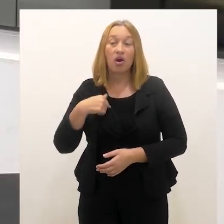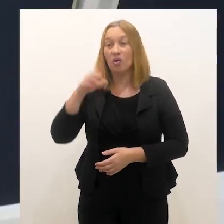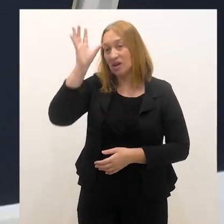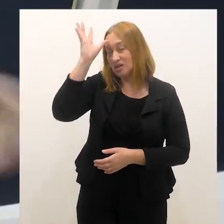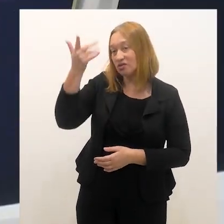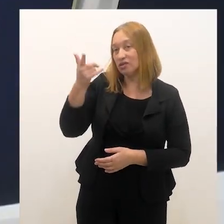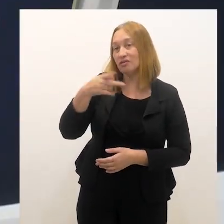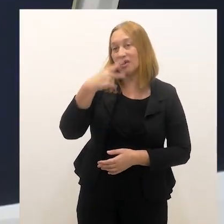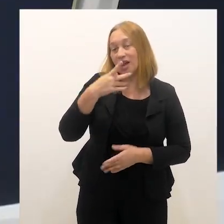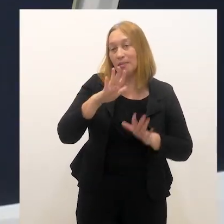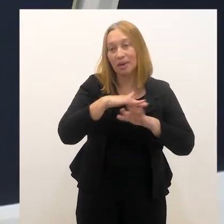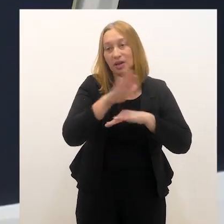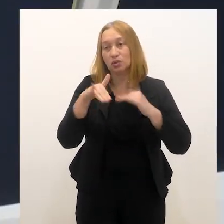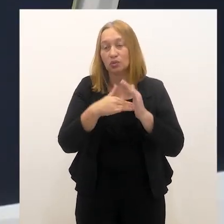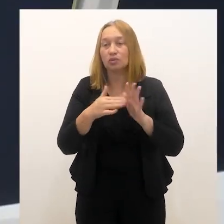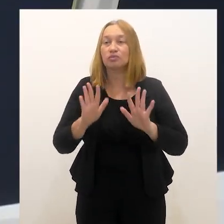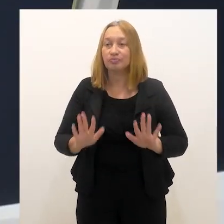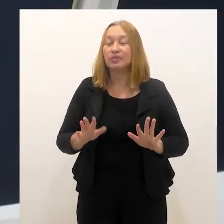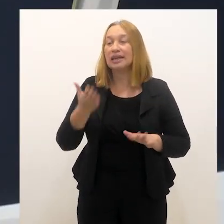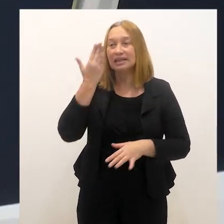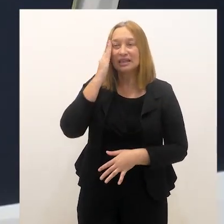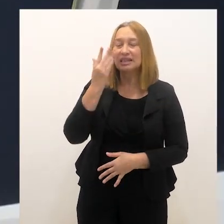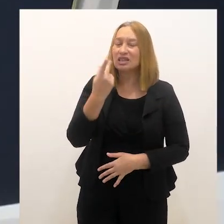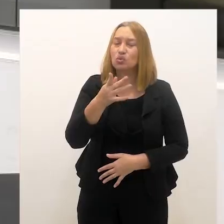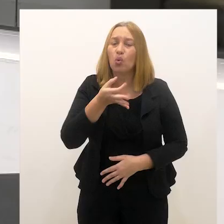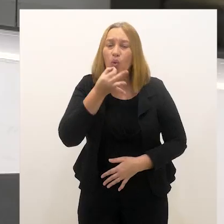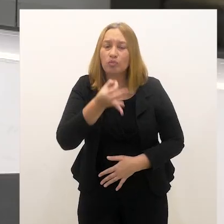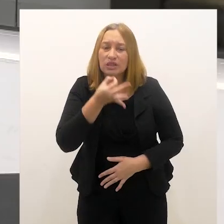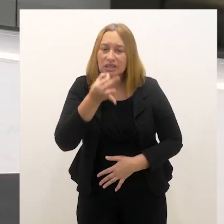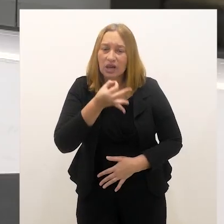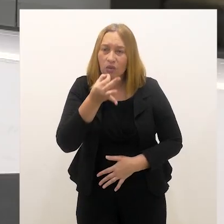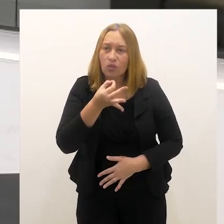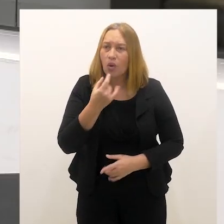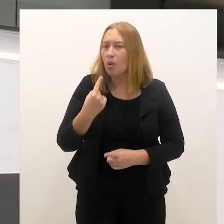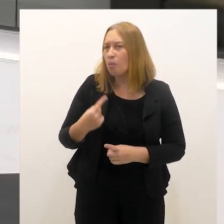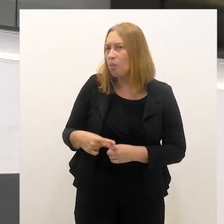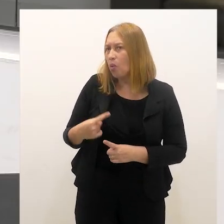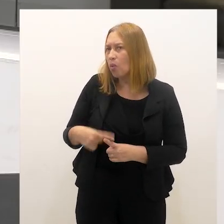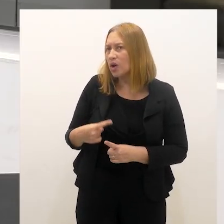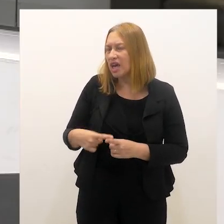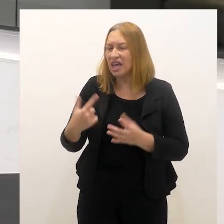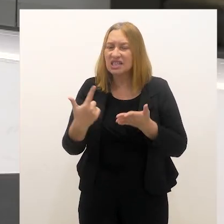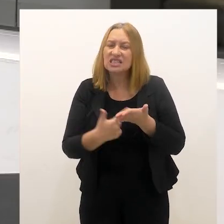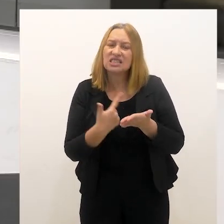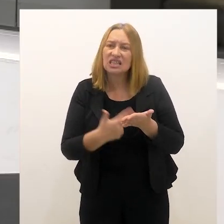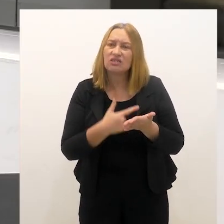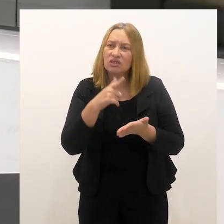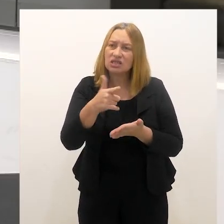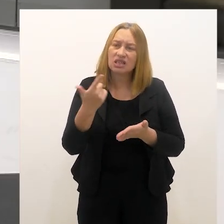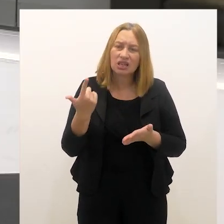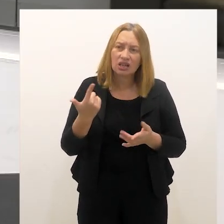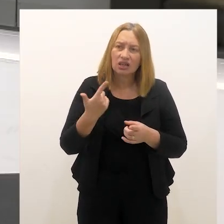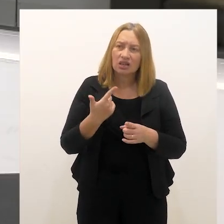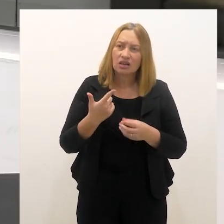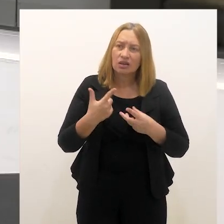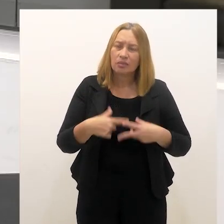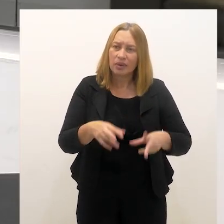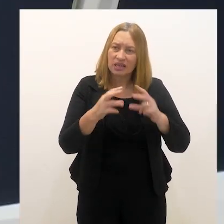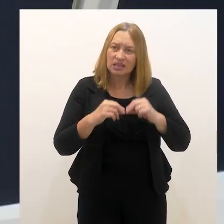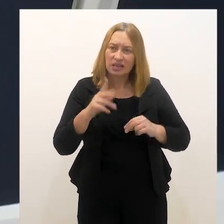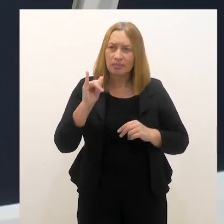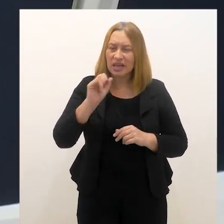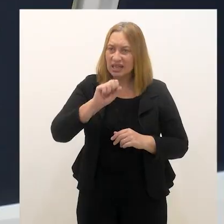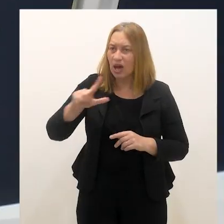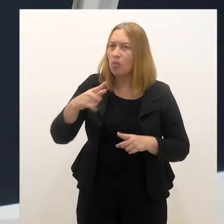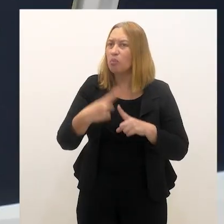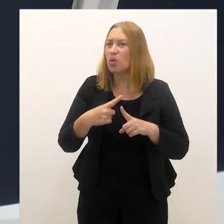quando eu resolvi contar pra todo mundo. Entendi. E na sua opinião, por que esse livro... Você ganhou na Bienal também? Isso.